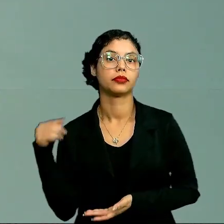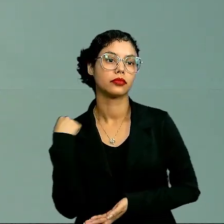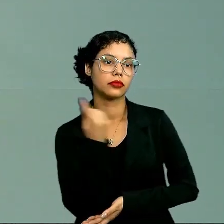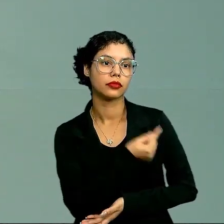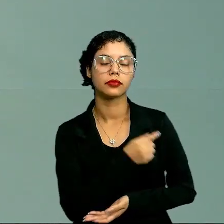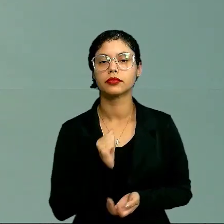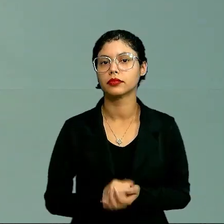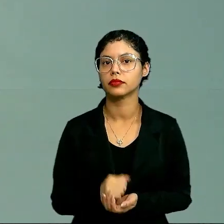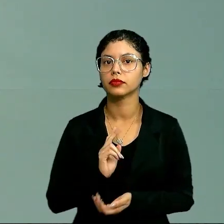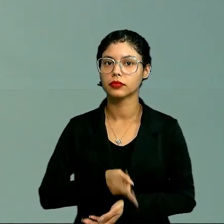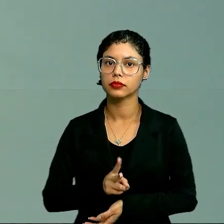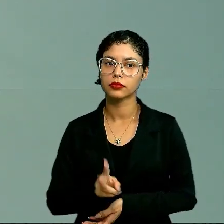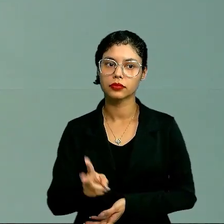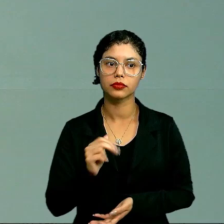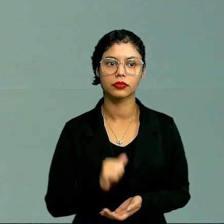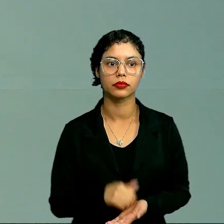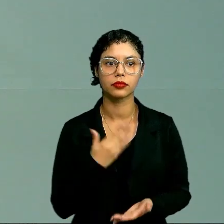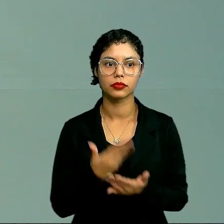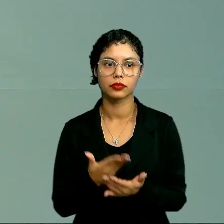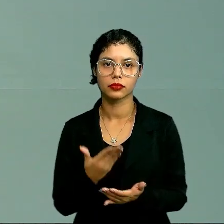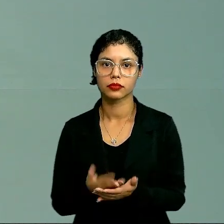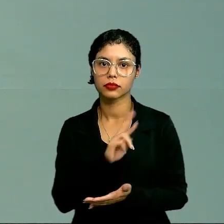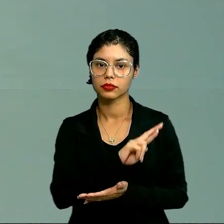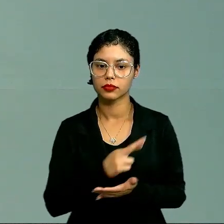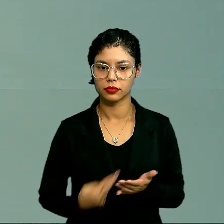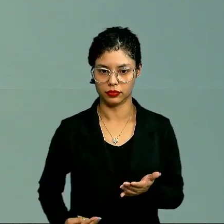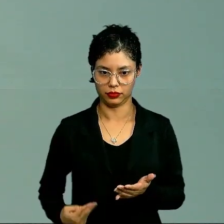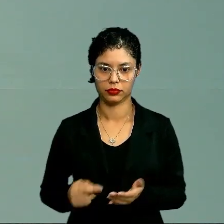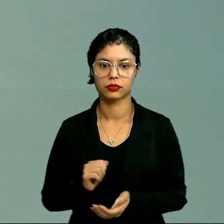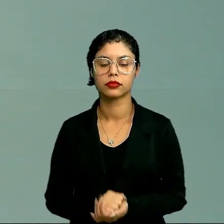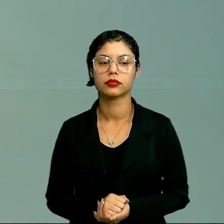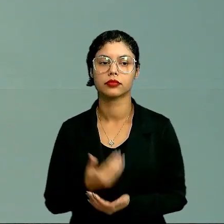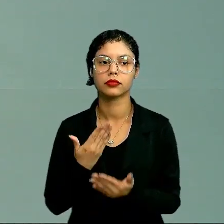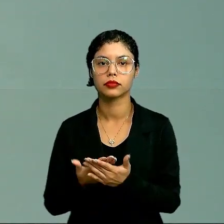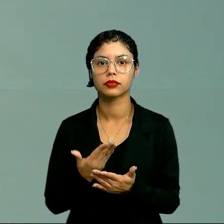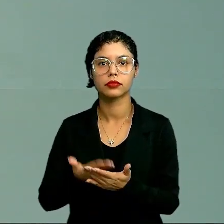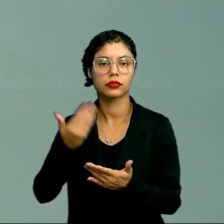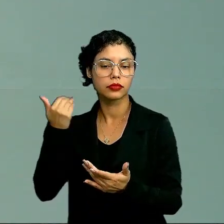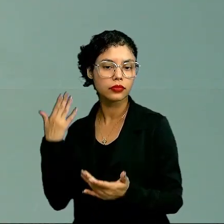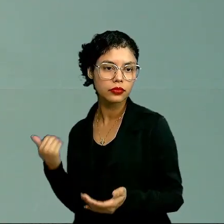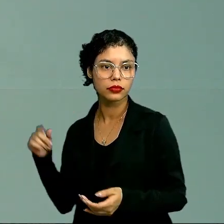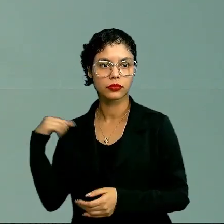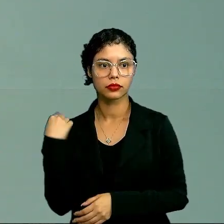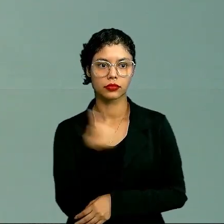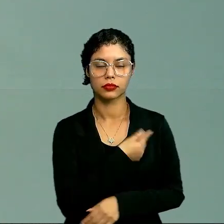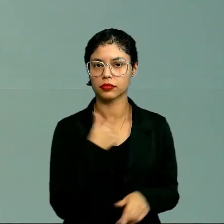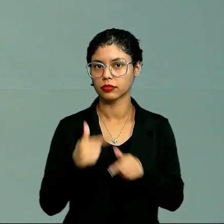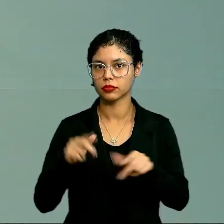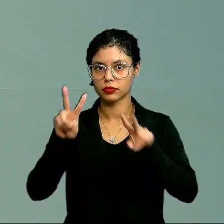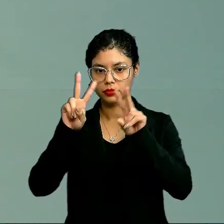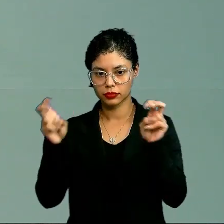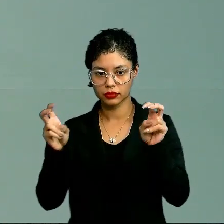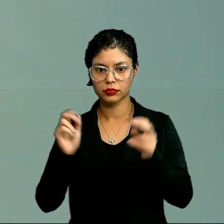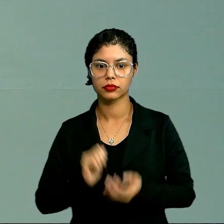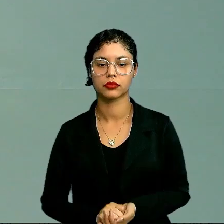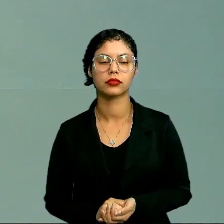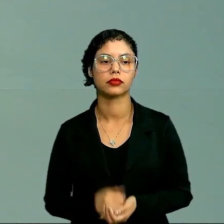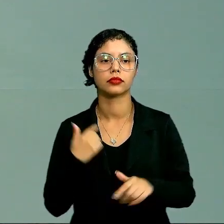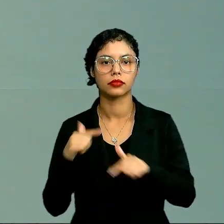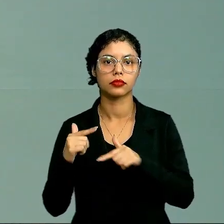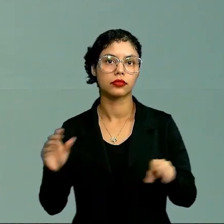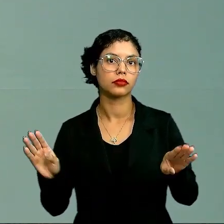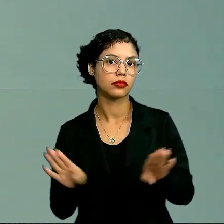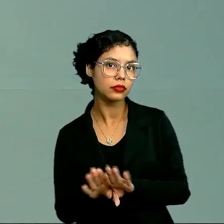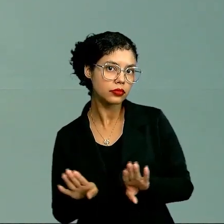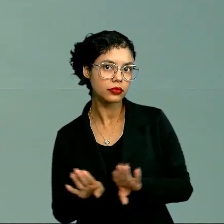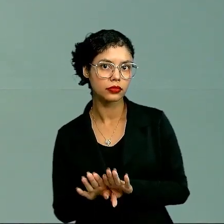nós iremos dar continuidade às nossas aulas de redação. Na aula passada nós trabalhamos uma temática e na aula de hoje nós trabalharemos